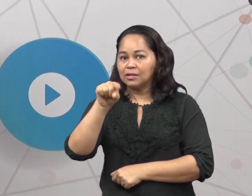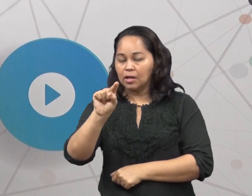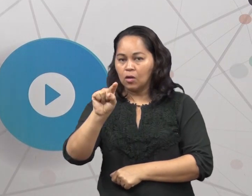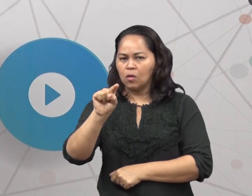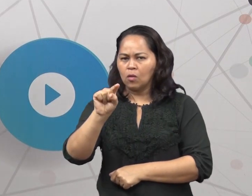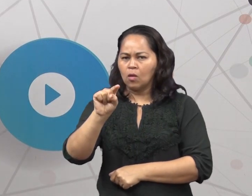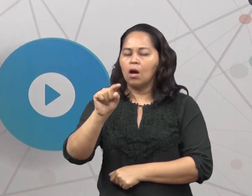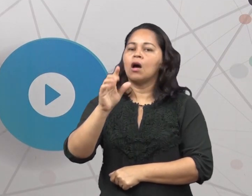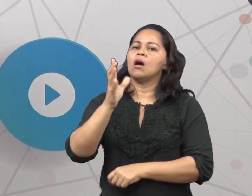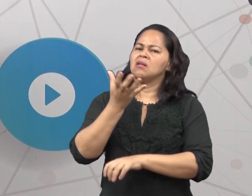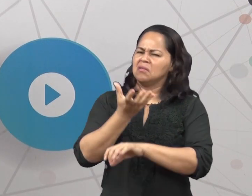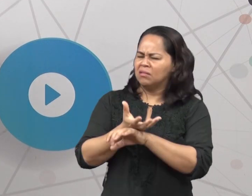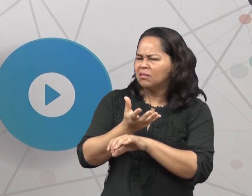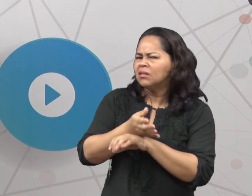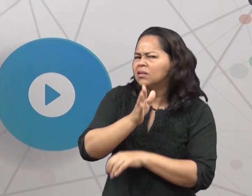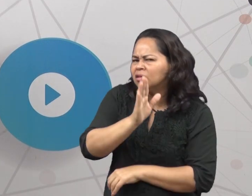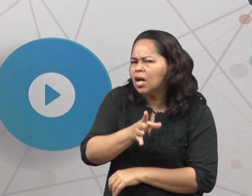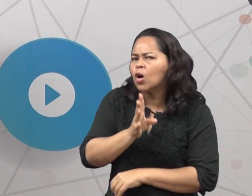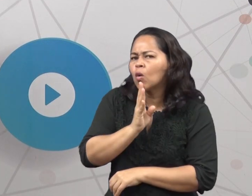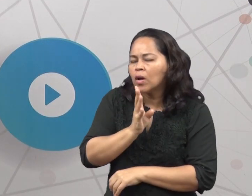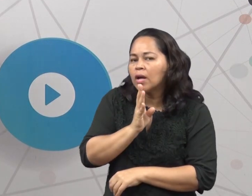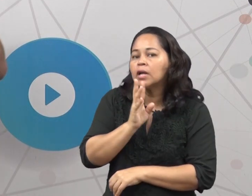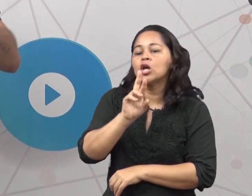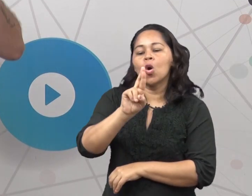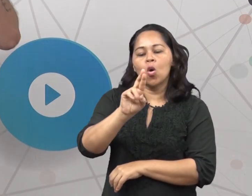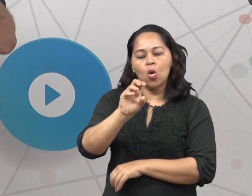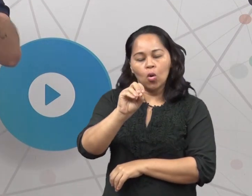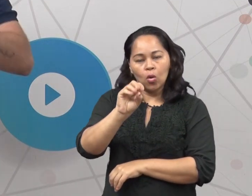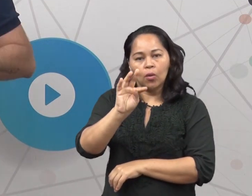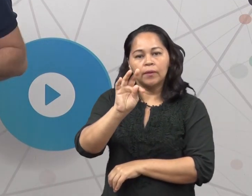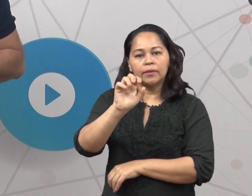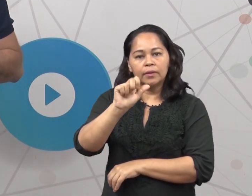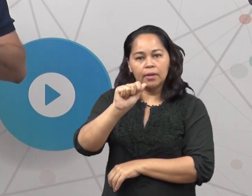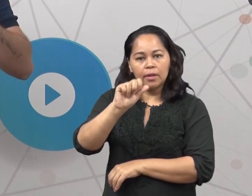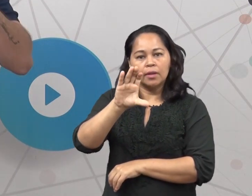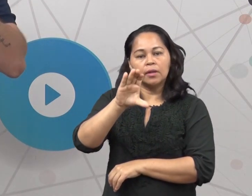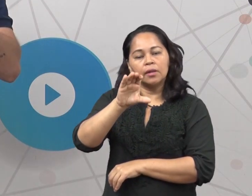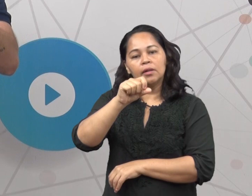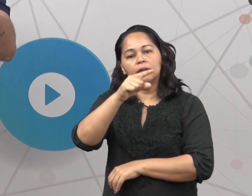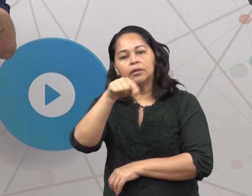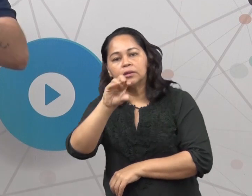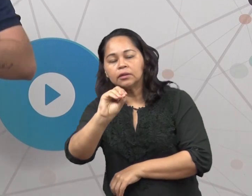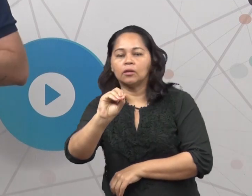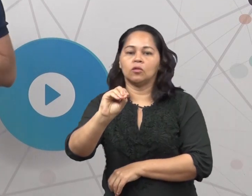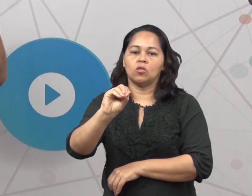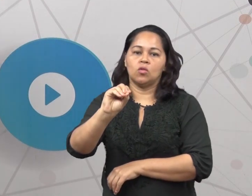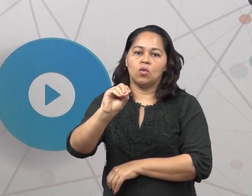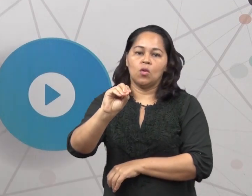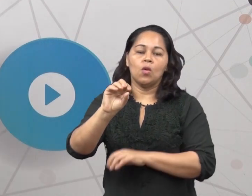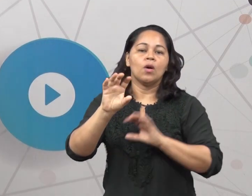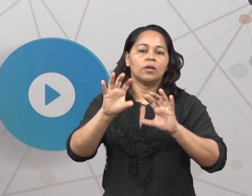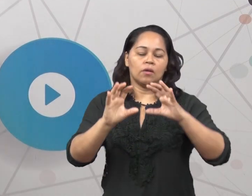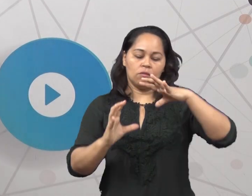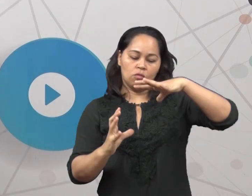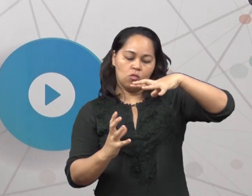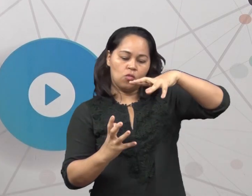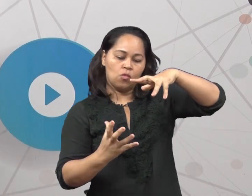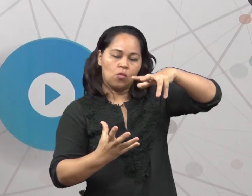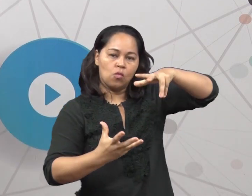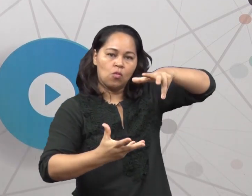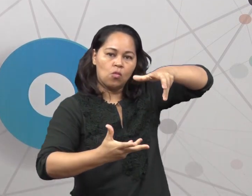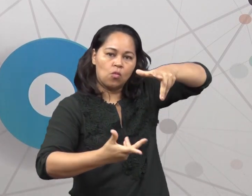outra matéria. Mas nós vamos ver um pouquinho aqui também em matemática. A Terra faz um movimento que se chama rotação. Qual que é o